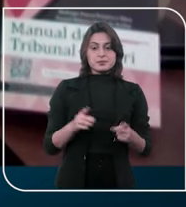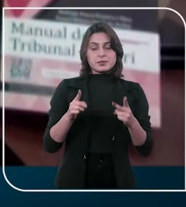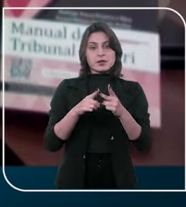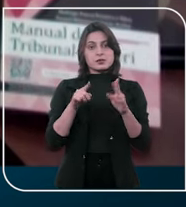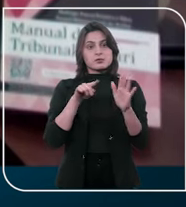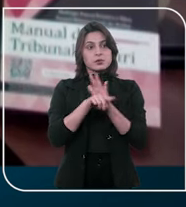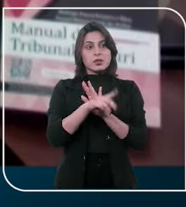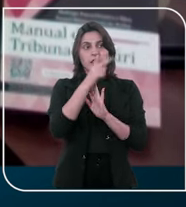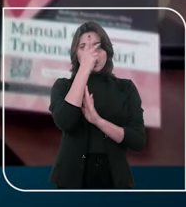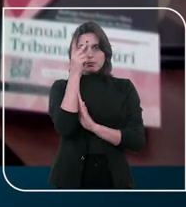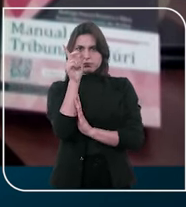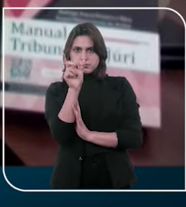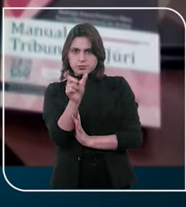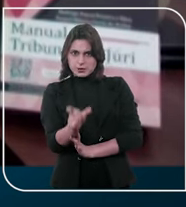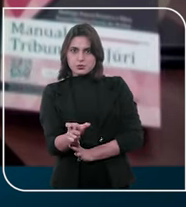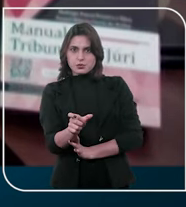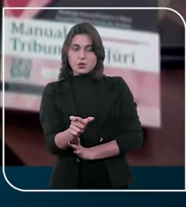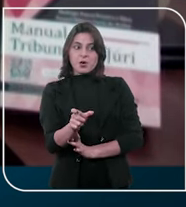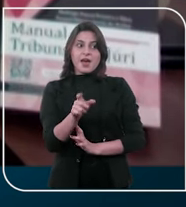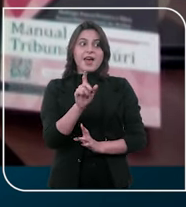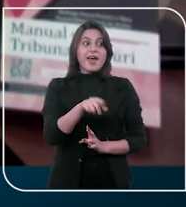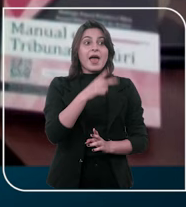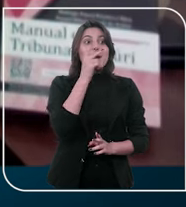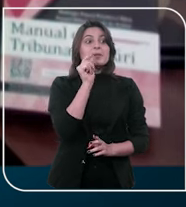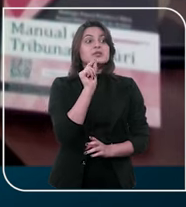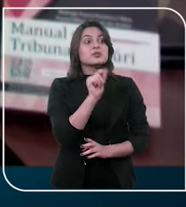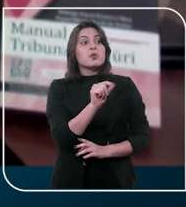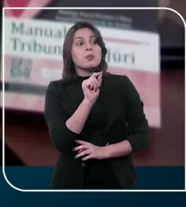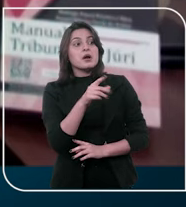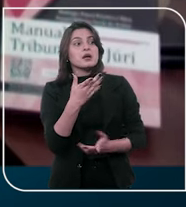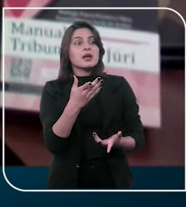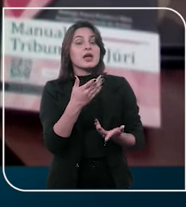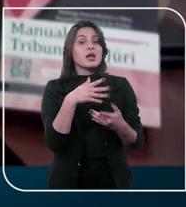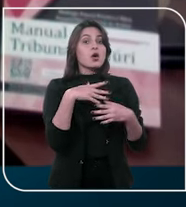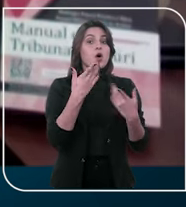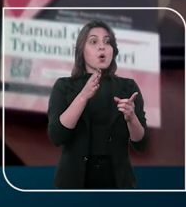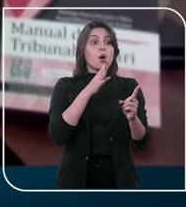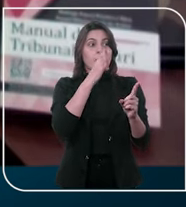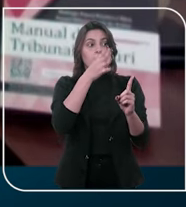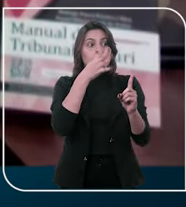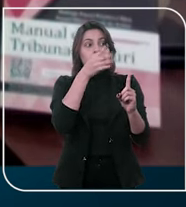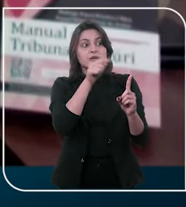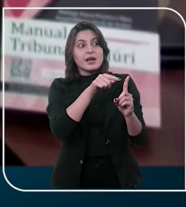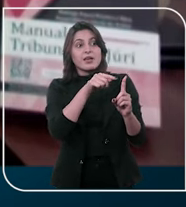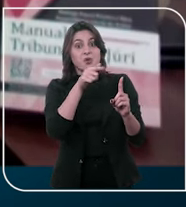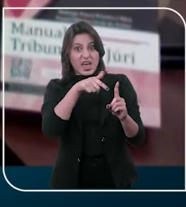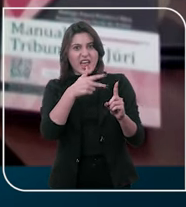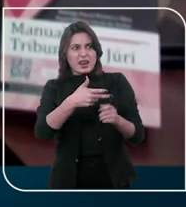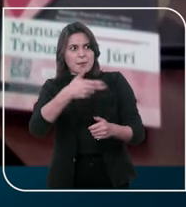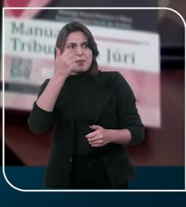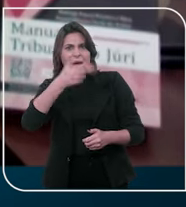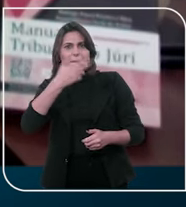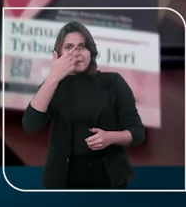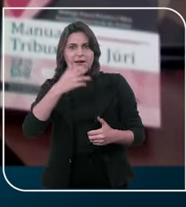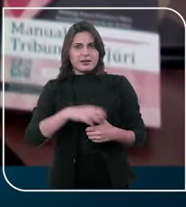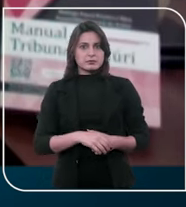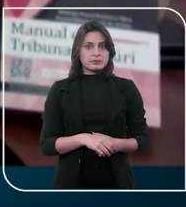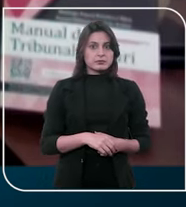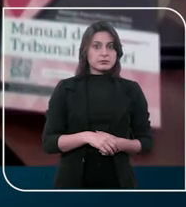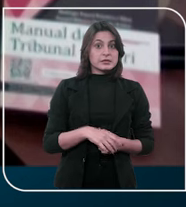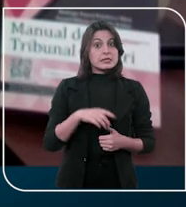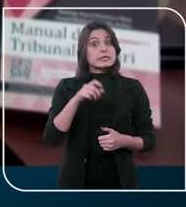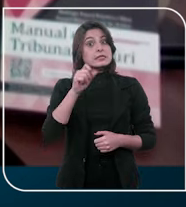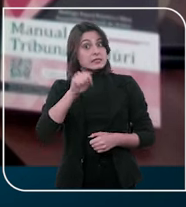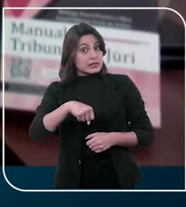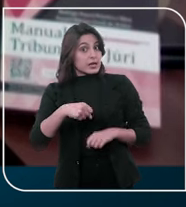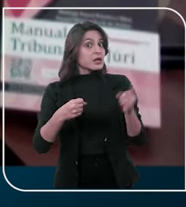o fulano de tal, foi o acusado, quem efetuou os disparos? Sim ou não? Se a tese for